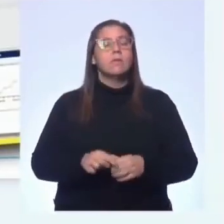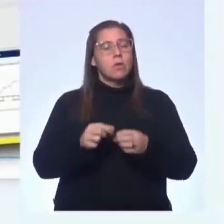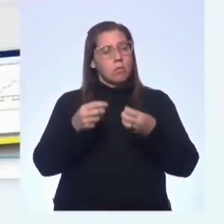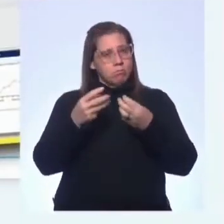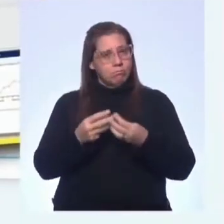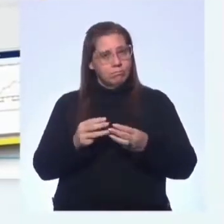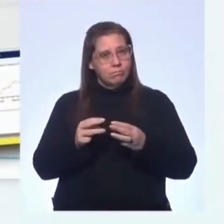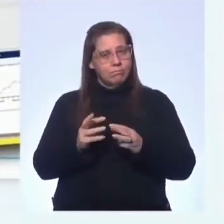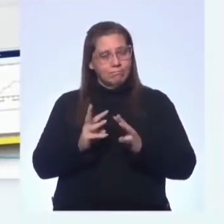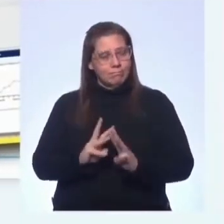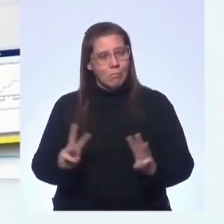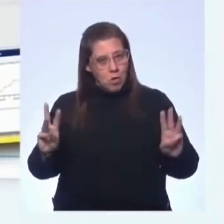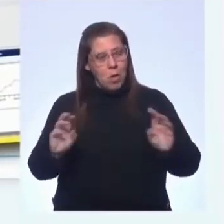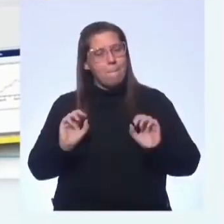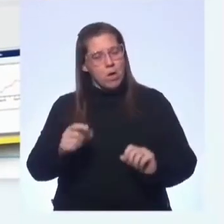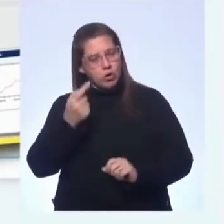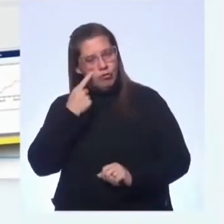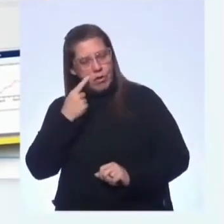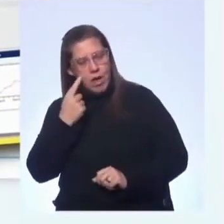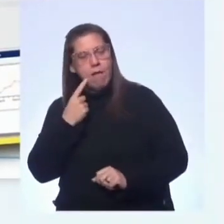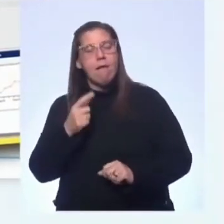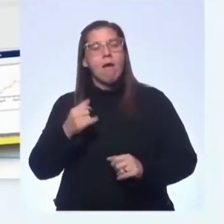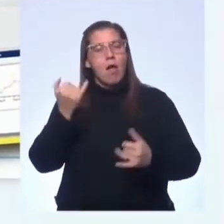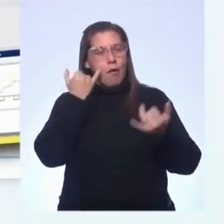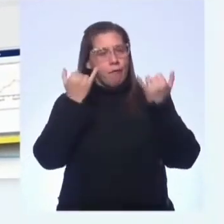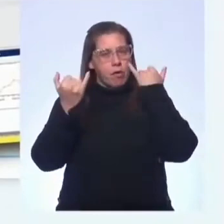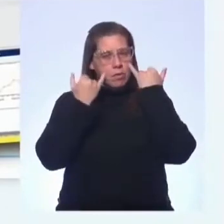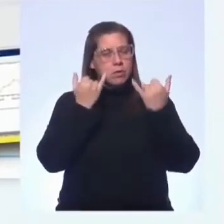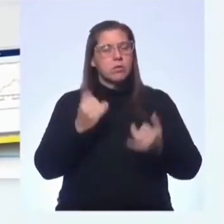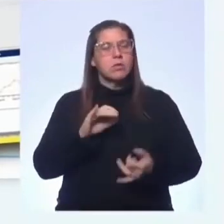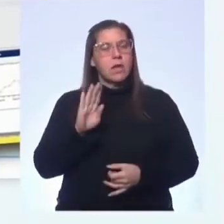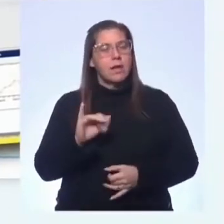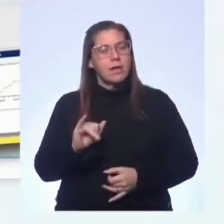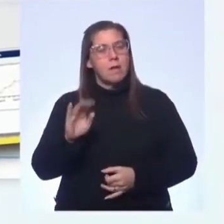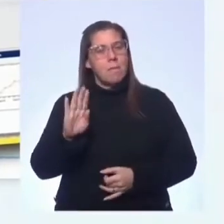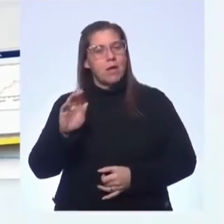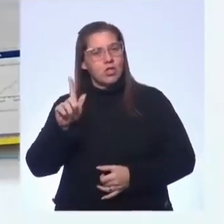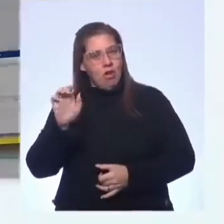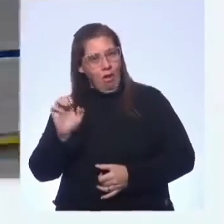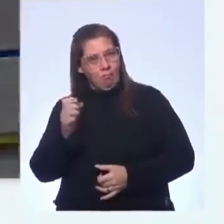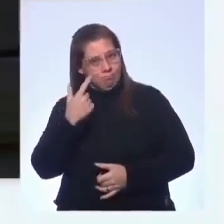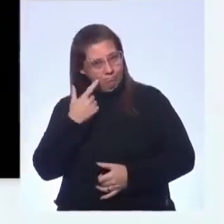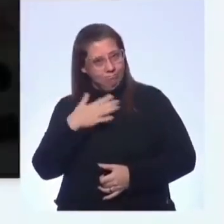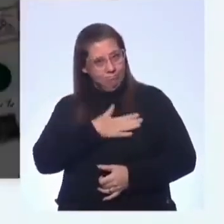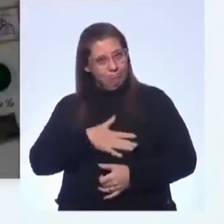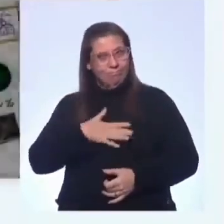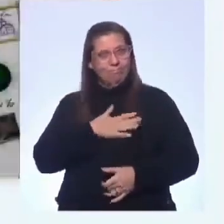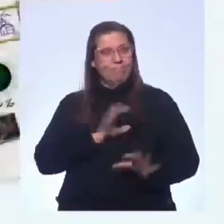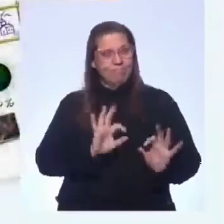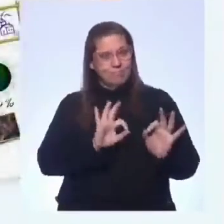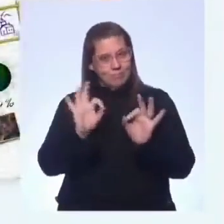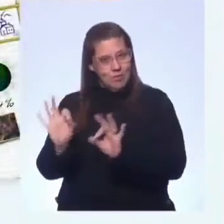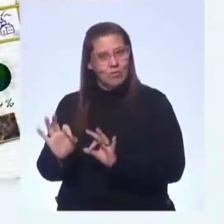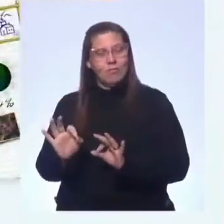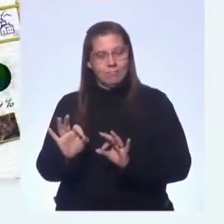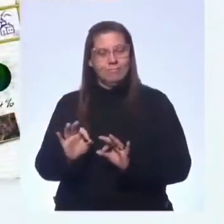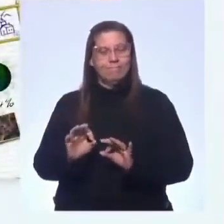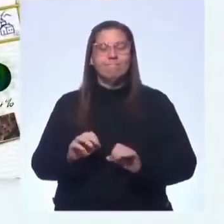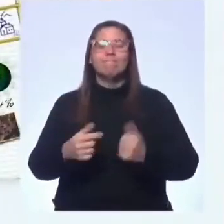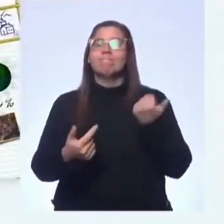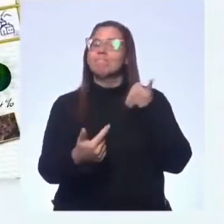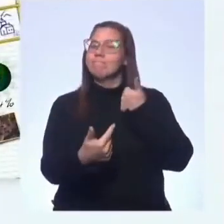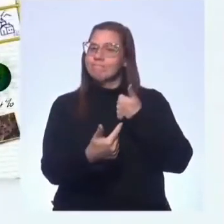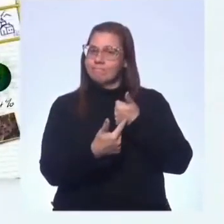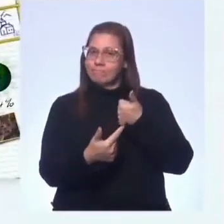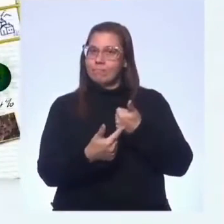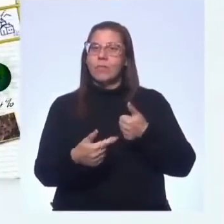encontrar muito mais informações, inclusive com uma publicação dedicada ao tema. Por hoje é só. Gostou do vídeo? Então curta e compartilhe. Não deixe também de